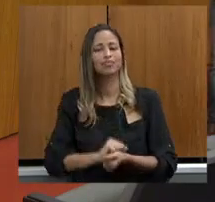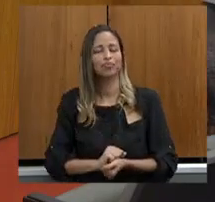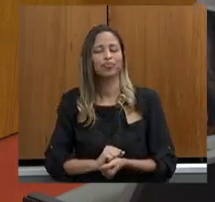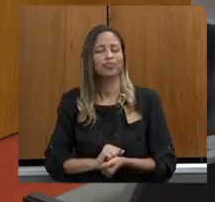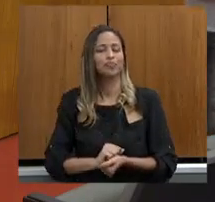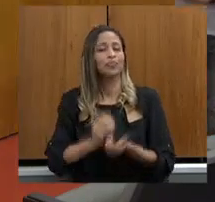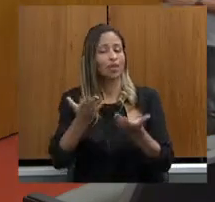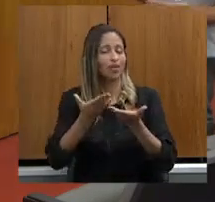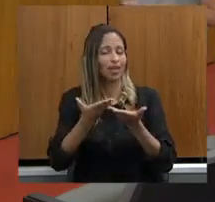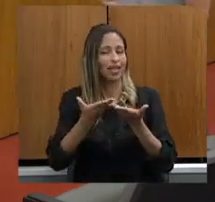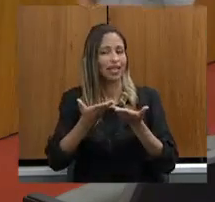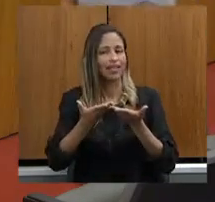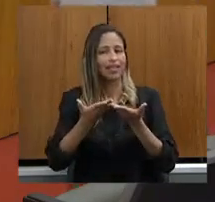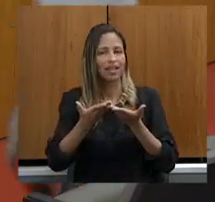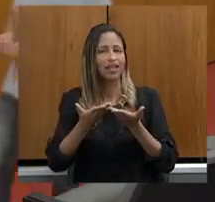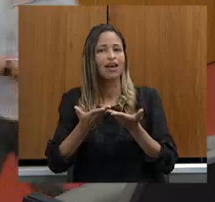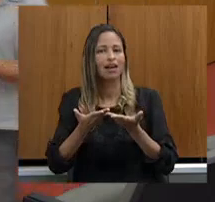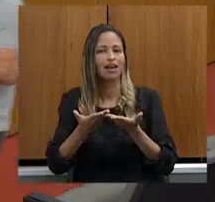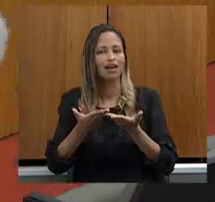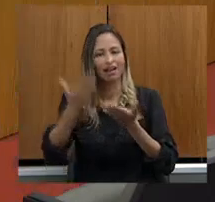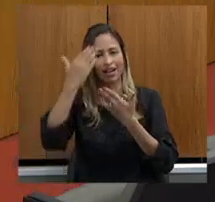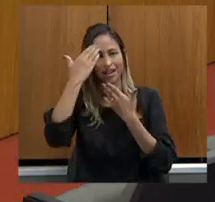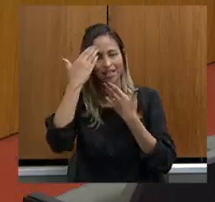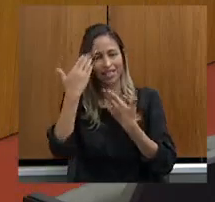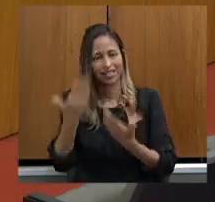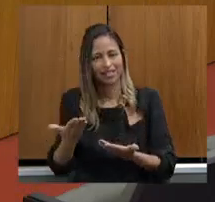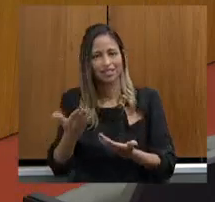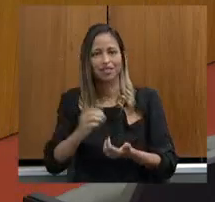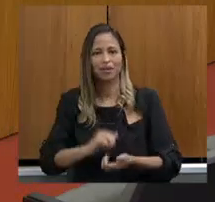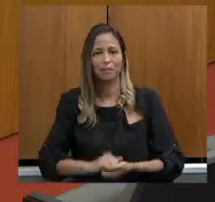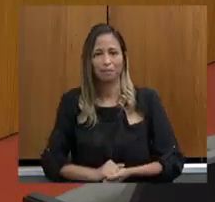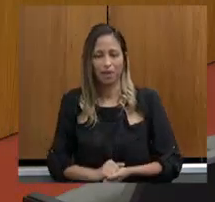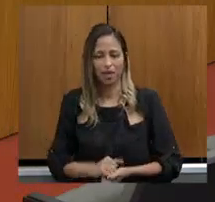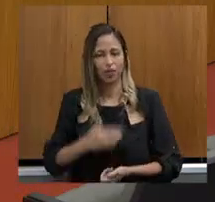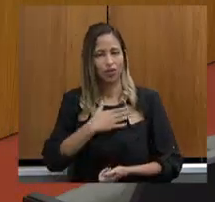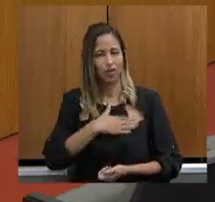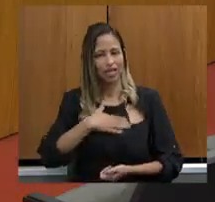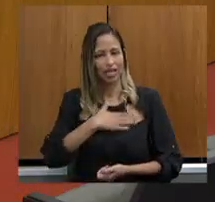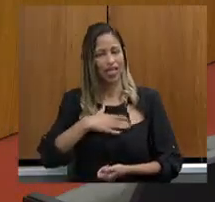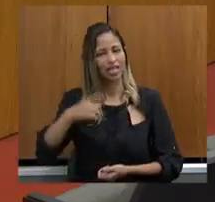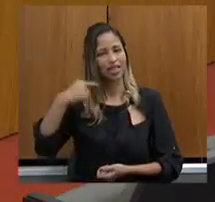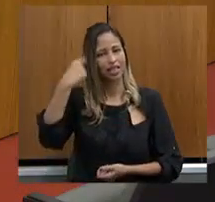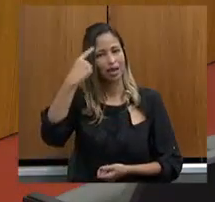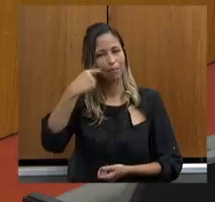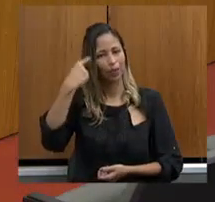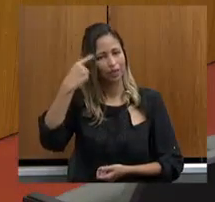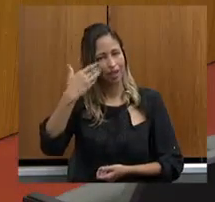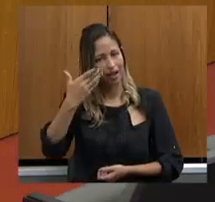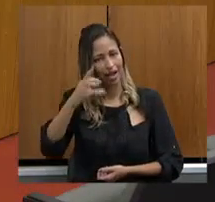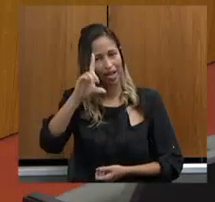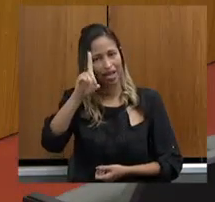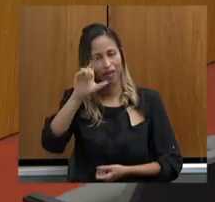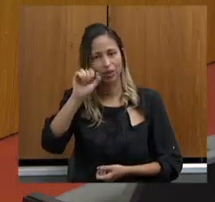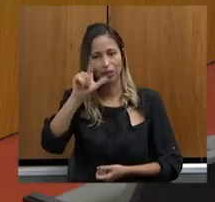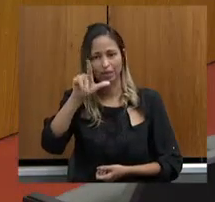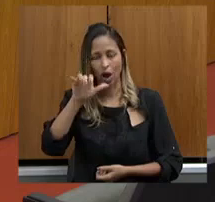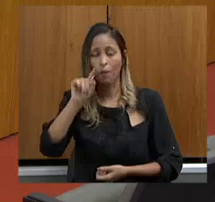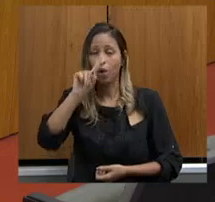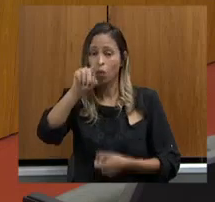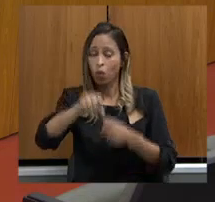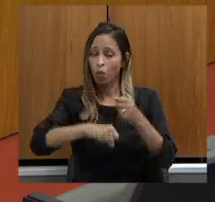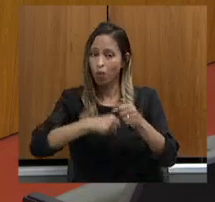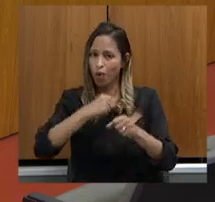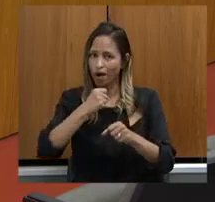deixar que minhas palavras de agradecimento ao querido e deputado Dalmo que no próximo ano